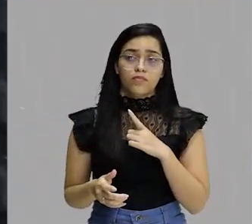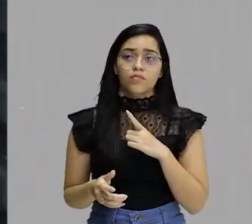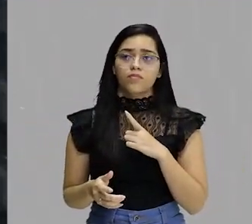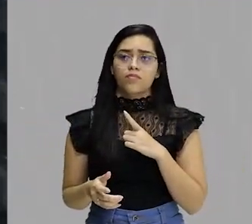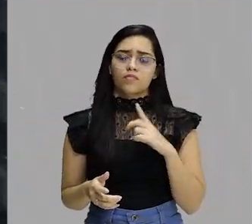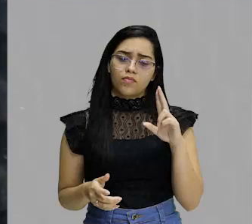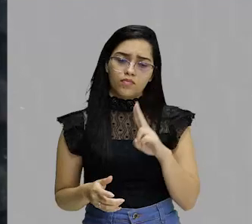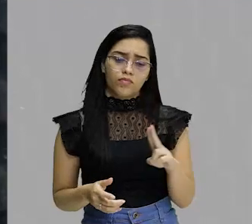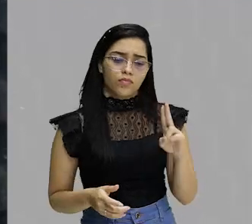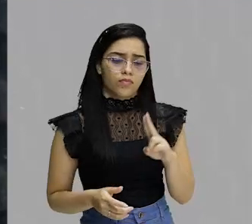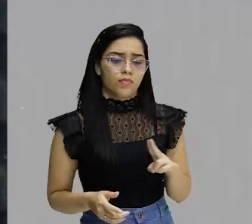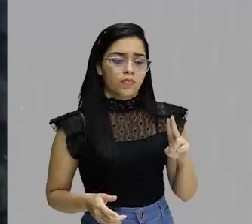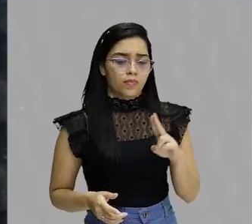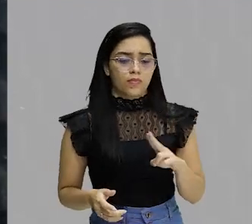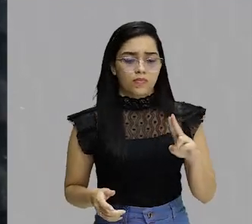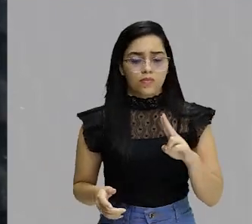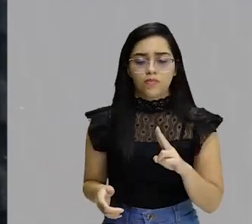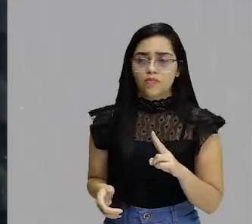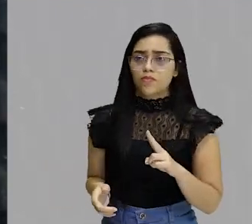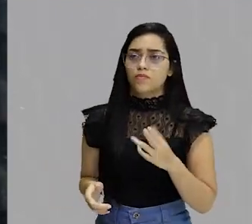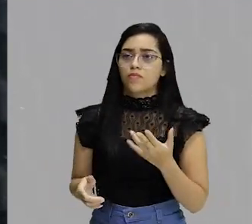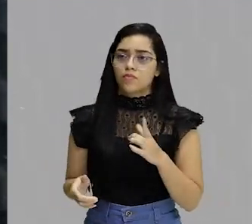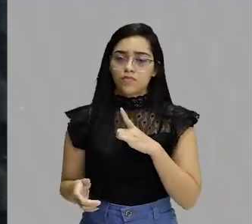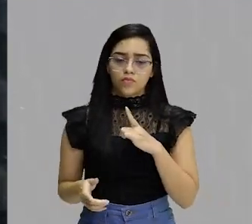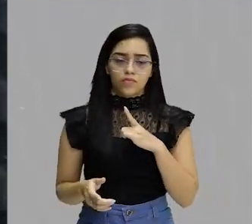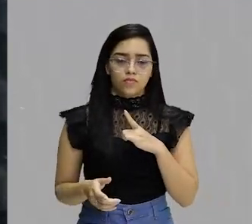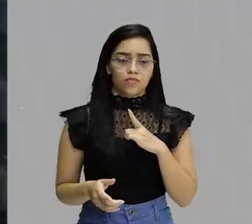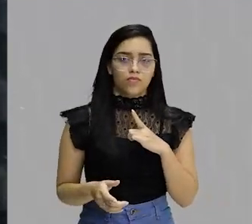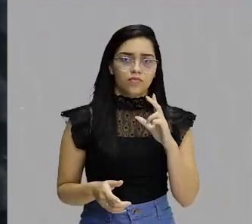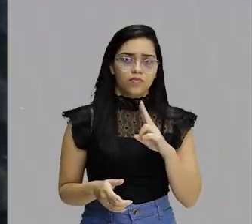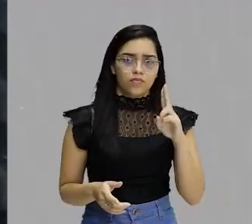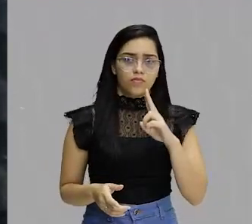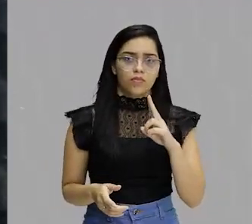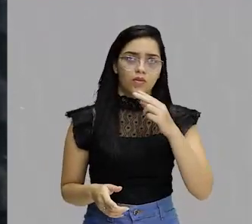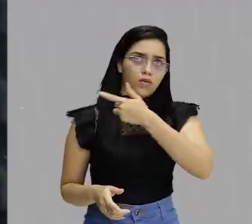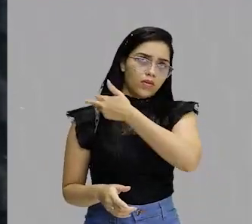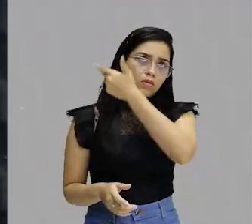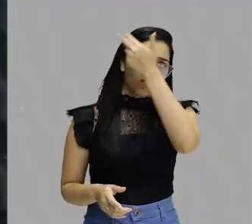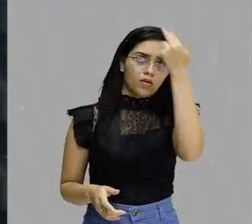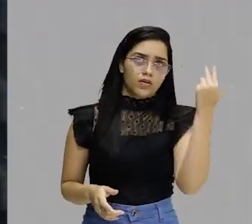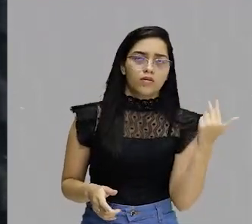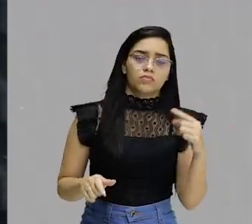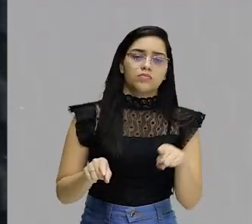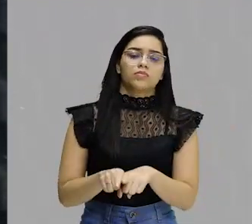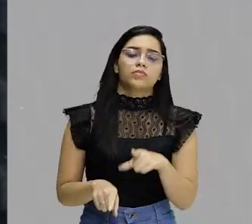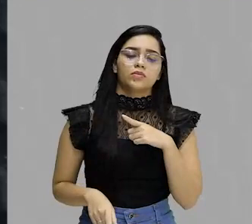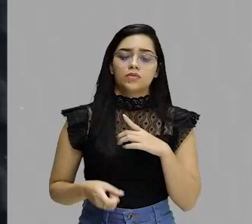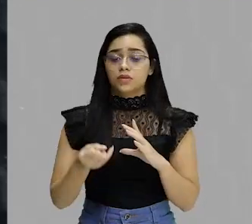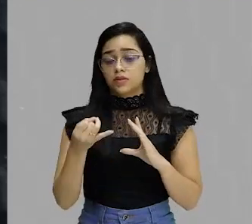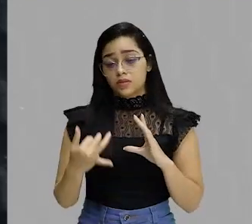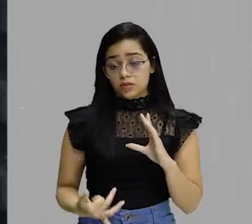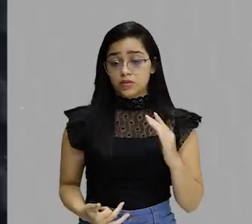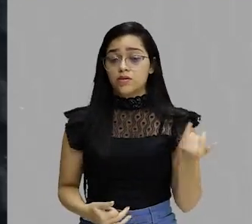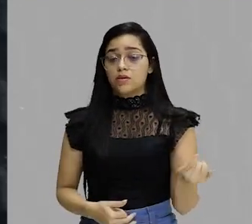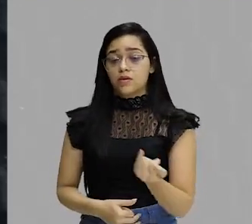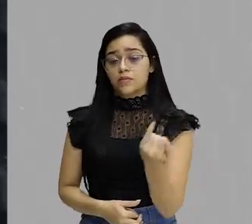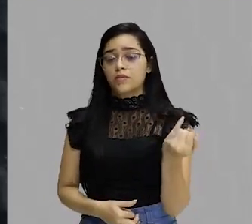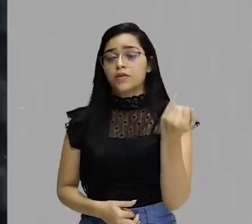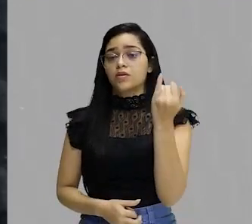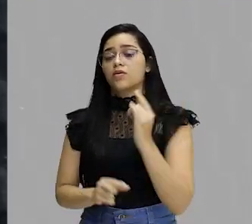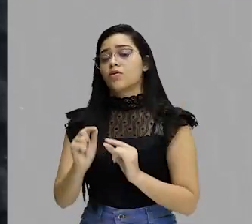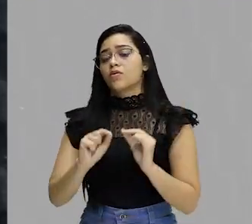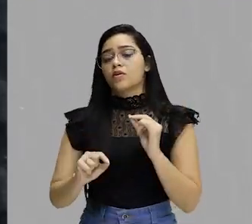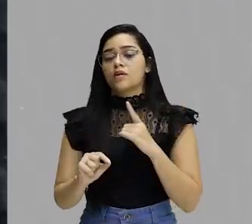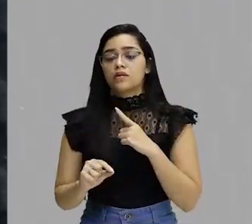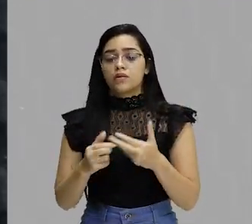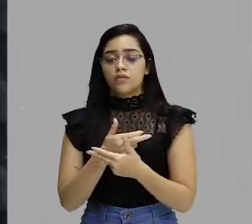muito utilizadas ali no enfeite, né? As árvores de Natal. E elas têm uma característica importante, que é a